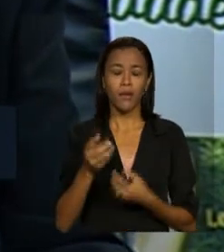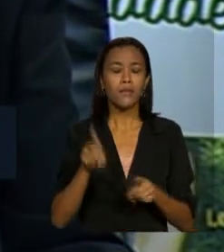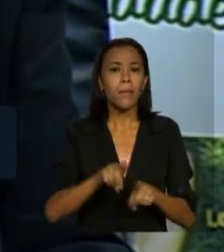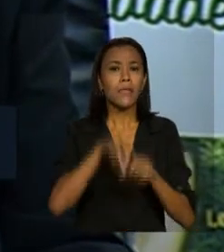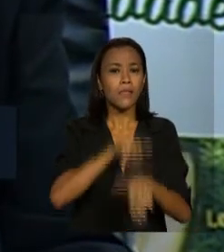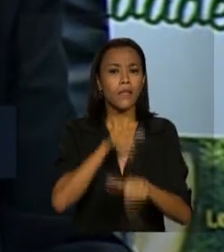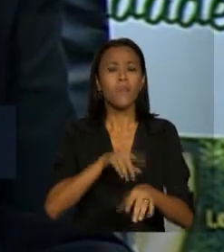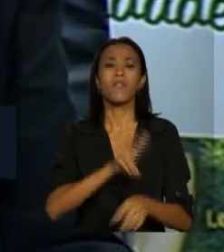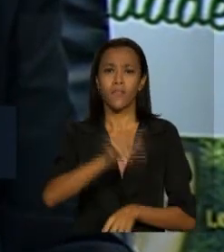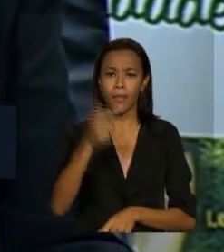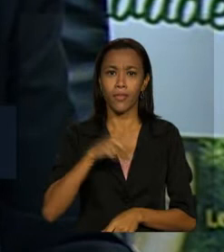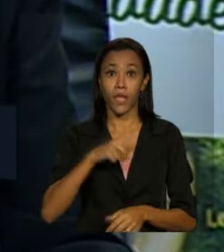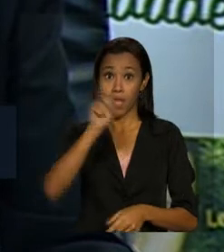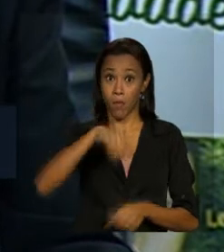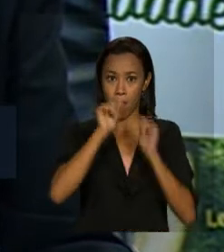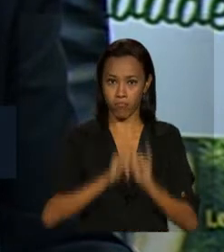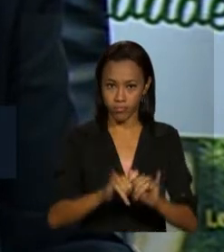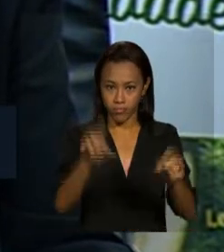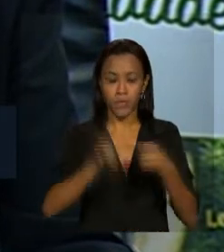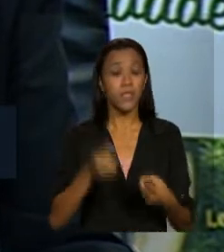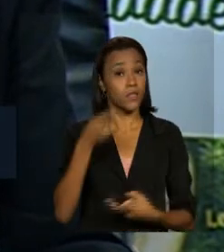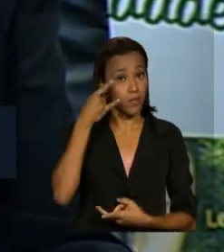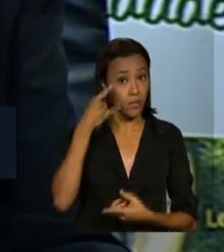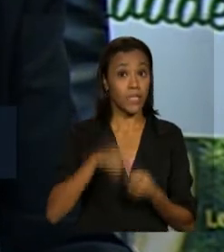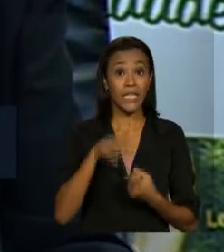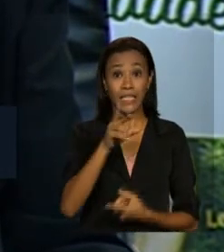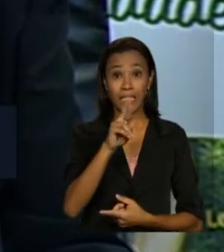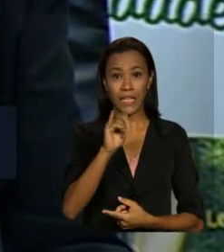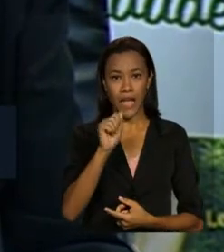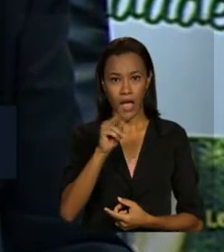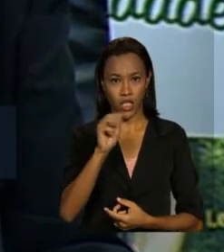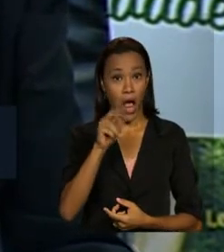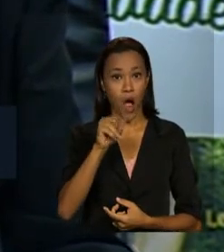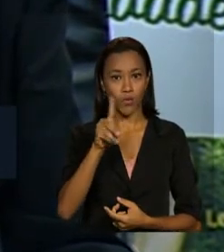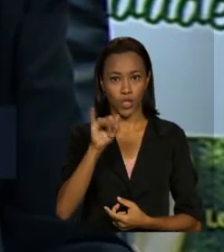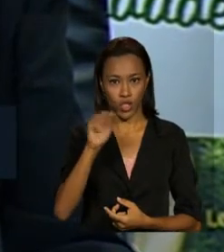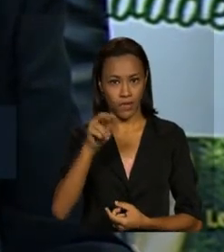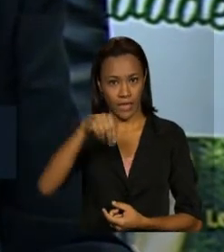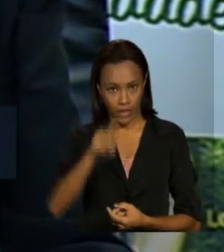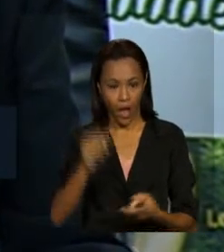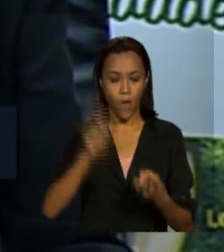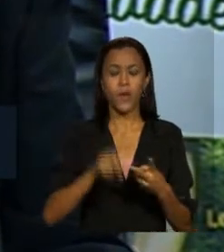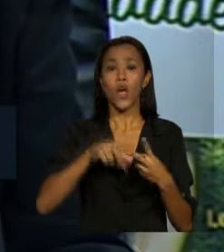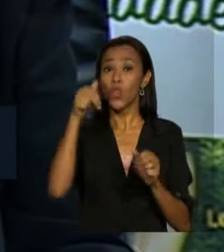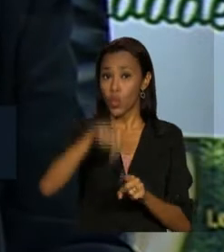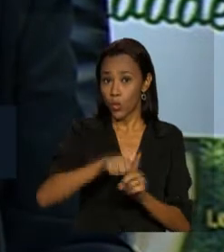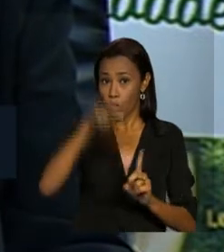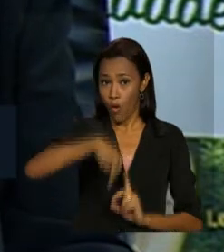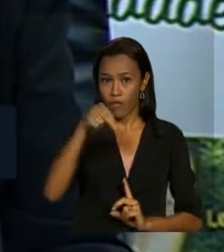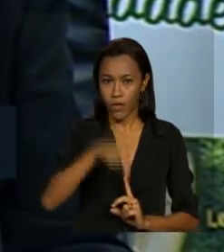Em setembro, então, nós teremos a publicação de síndrome de Down e triagem auditiva neonatal. Em novembro, sobre lesão